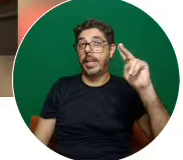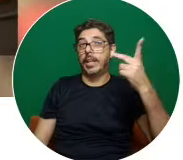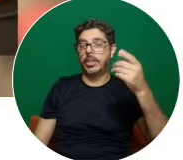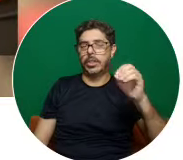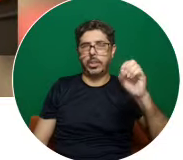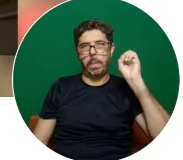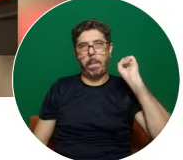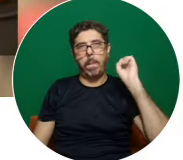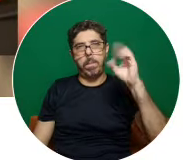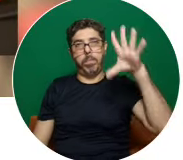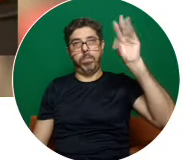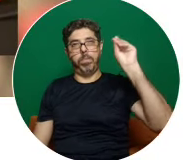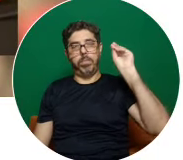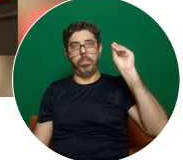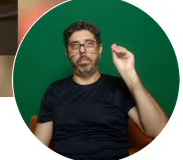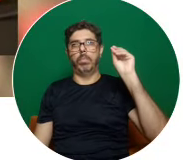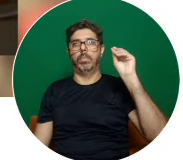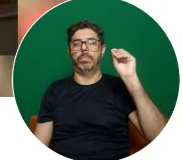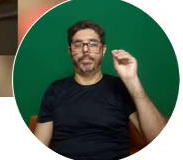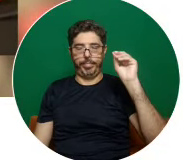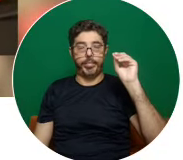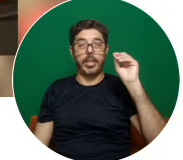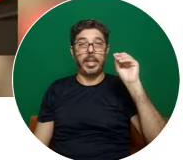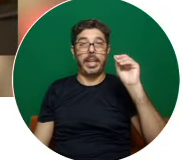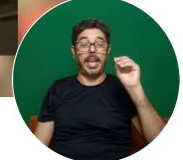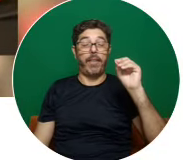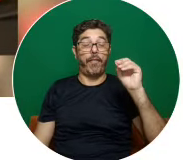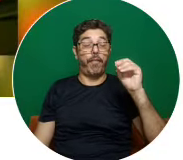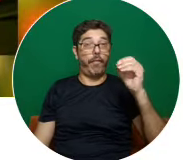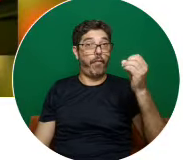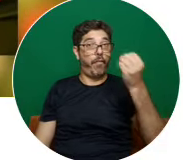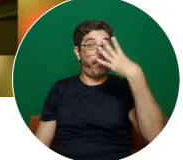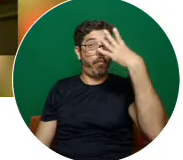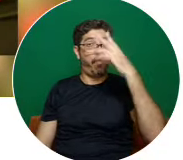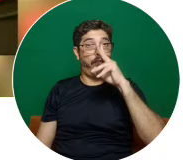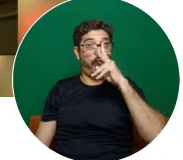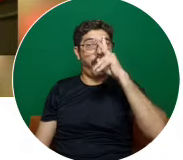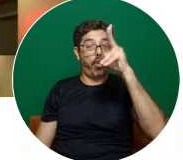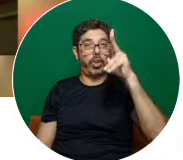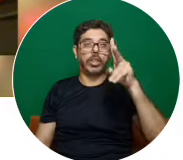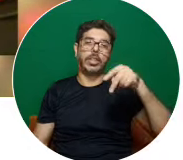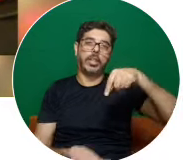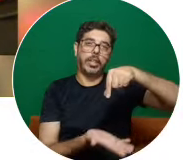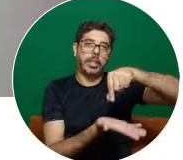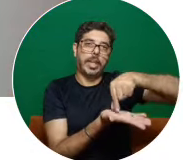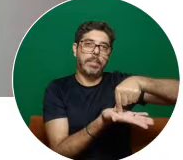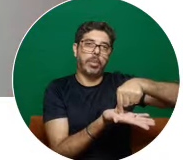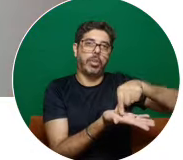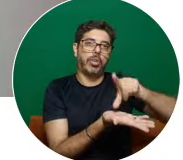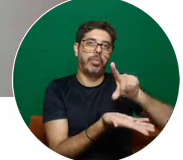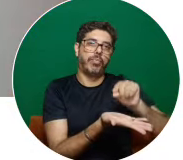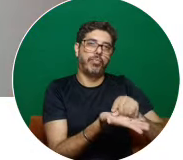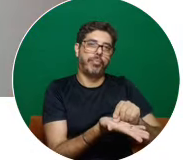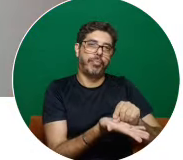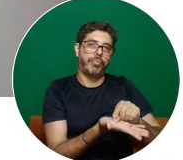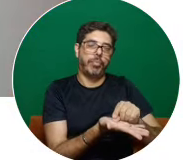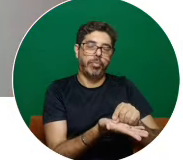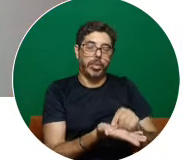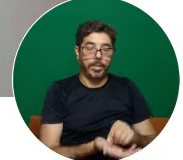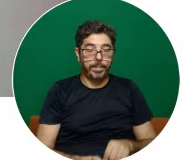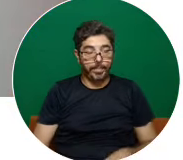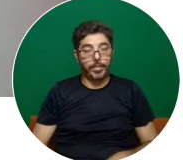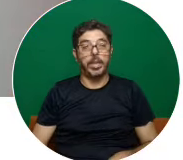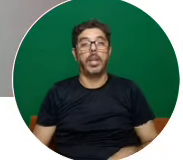se acende e se apaga rapidamente, emitindo uma luz intensa e descarregando o capacitor. Logo em seguida, o flash